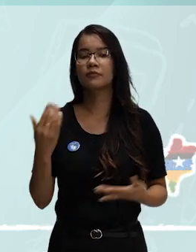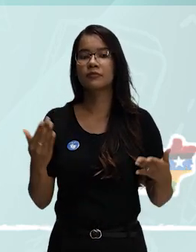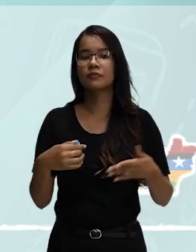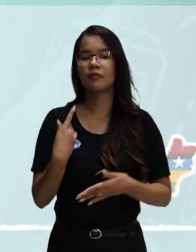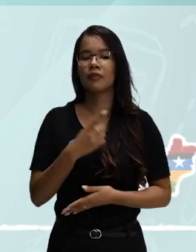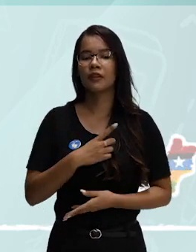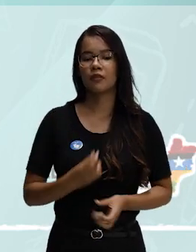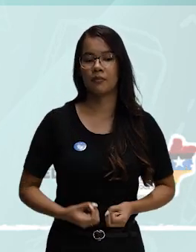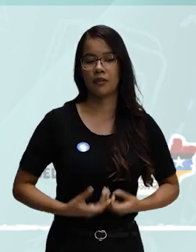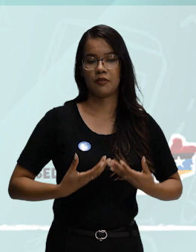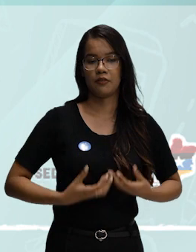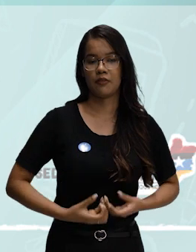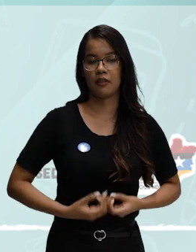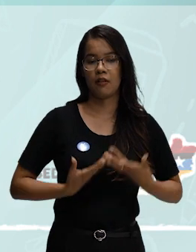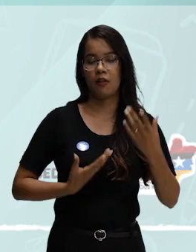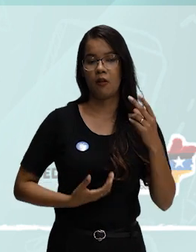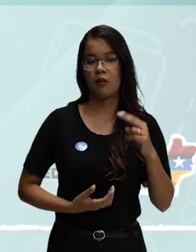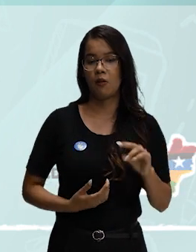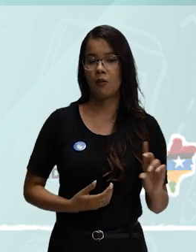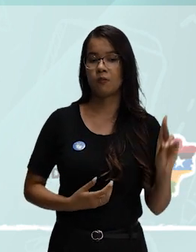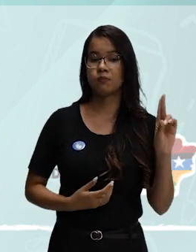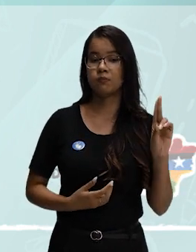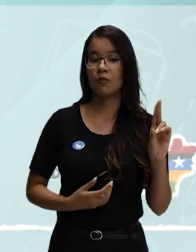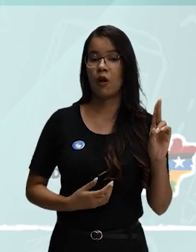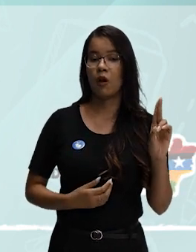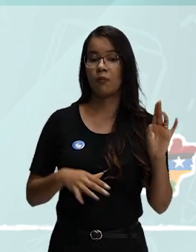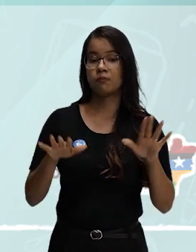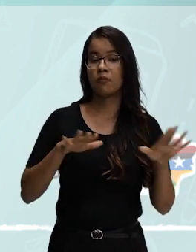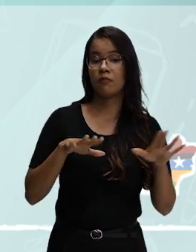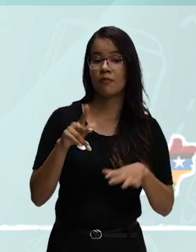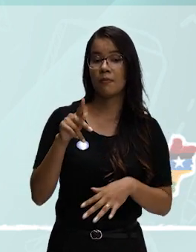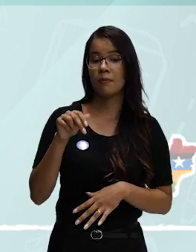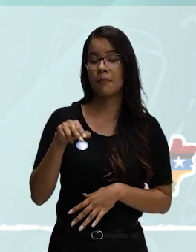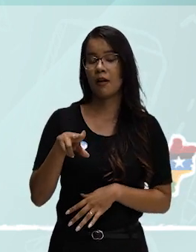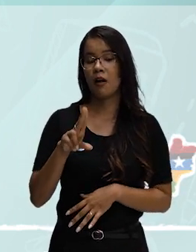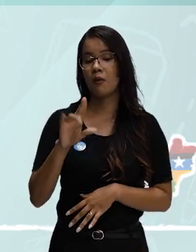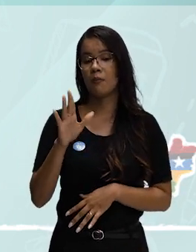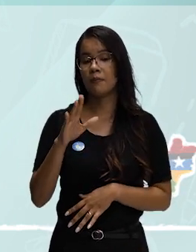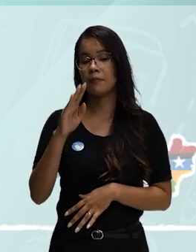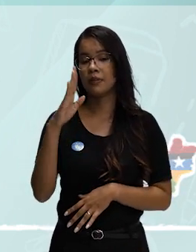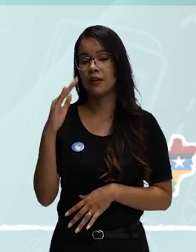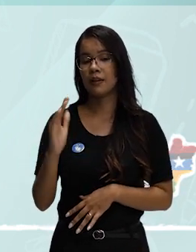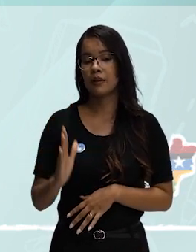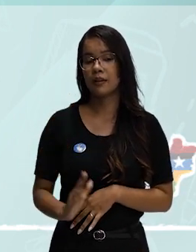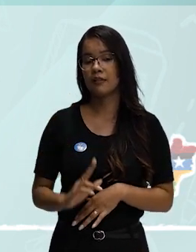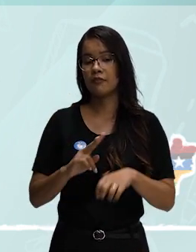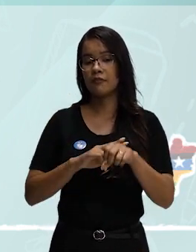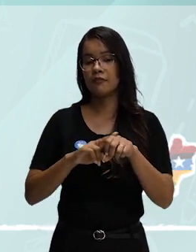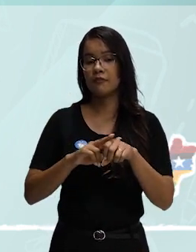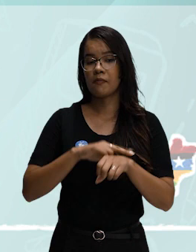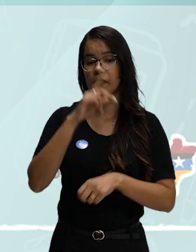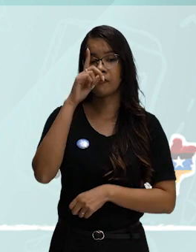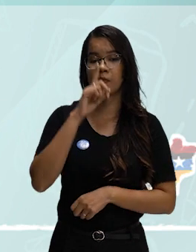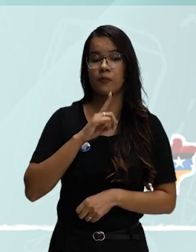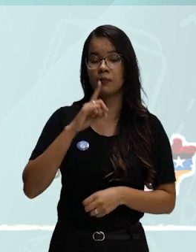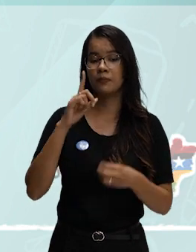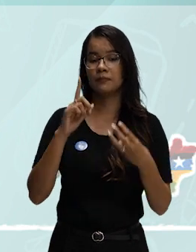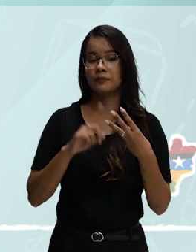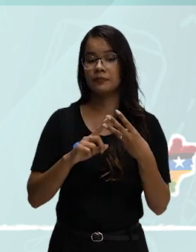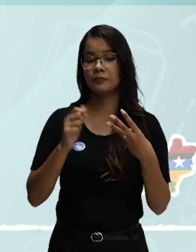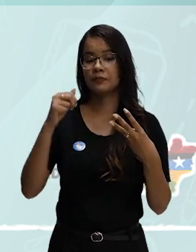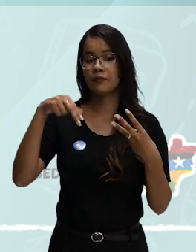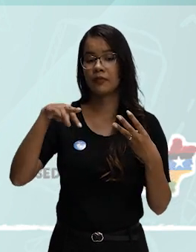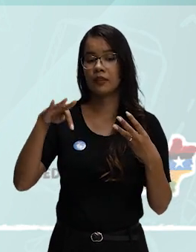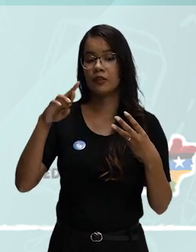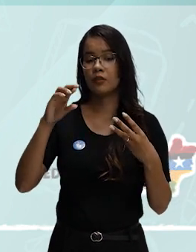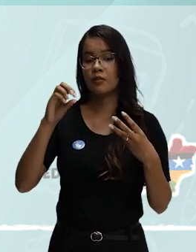si, manifesto ou movimento Pau-Brasil, movimento verde-amarelo, movimento antropofágico, a crítica